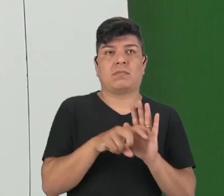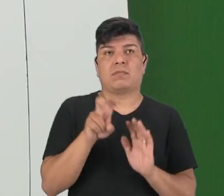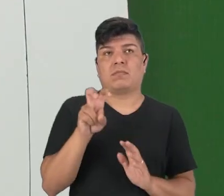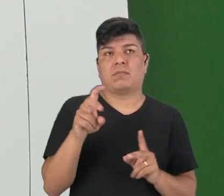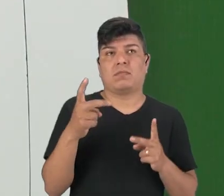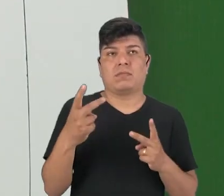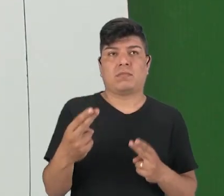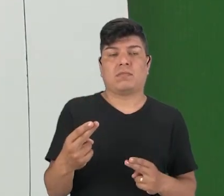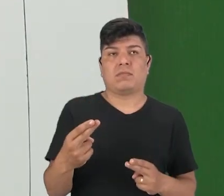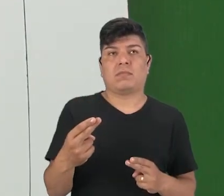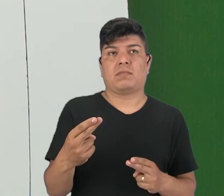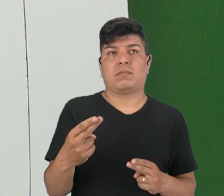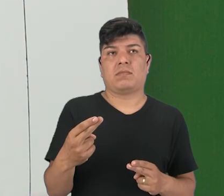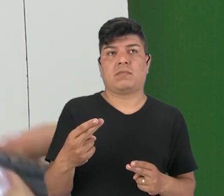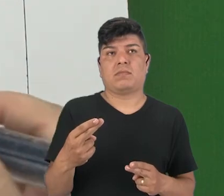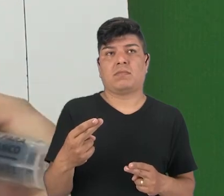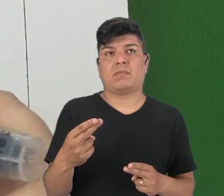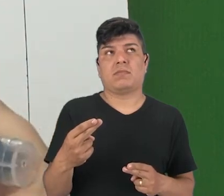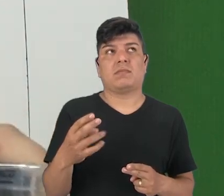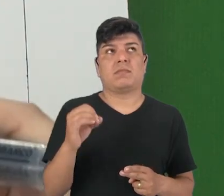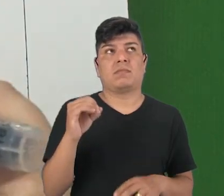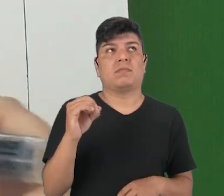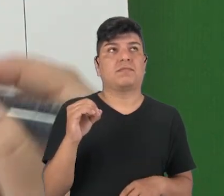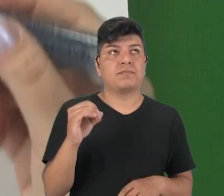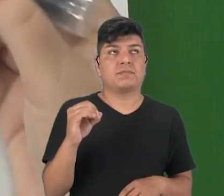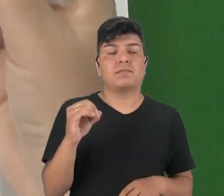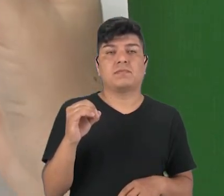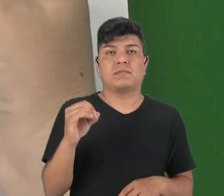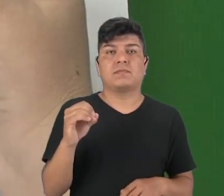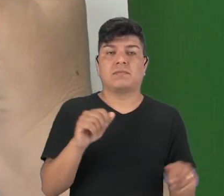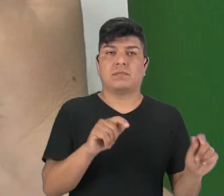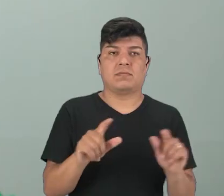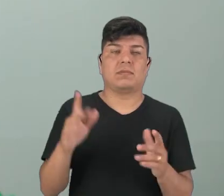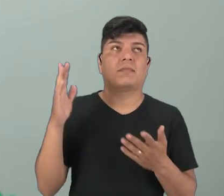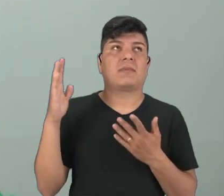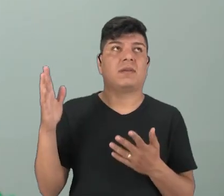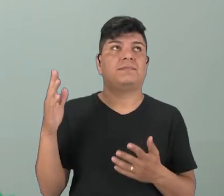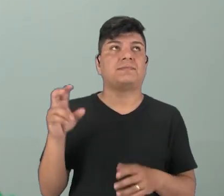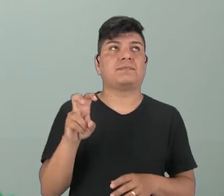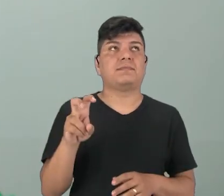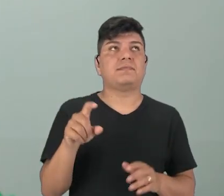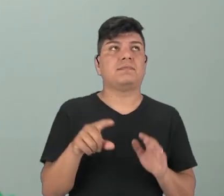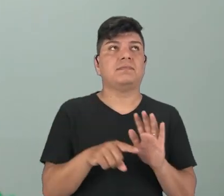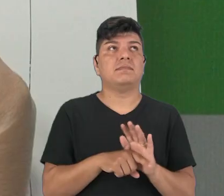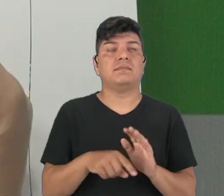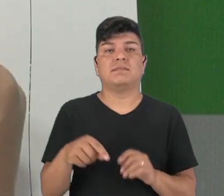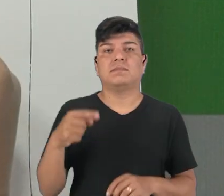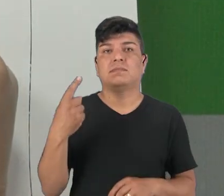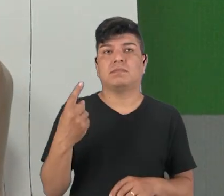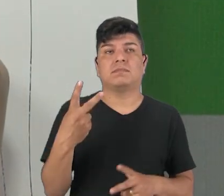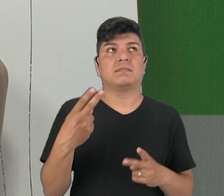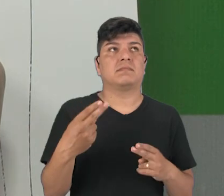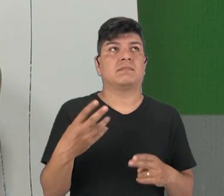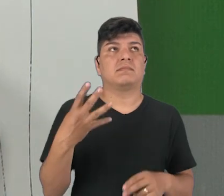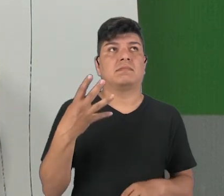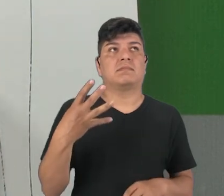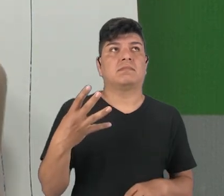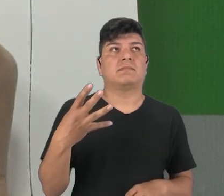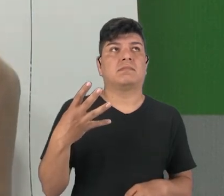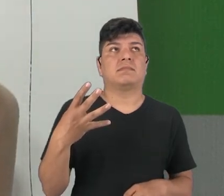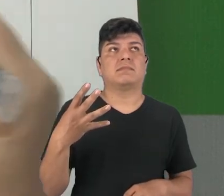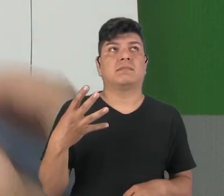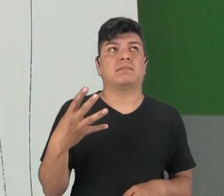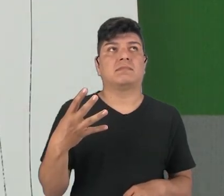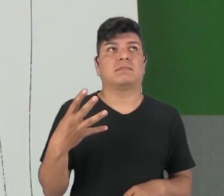5, eu vou ter 0, né? Eu tenho 5, tiro 1, eu vou ficar